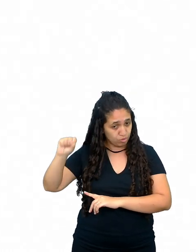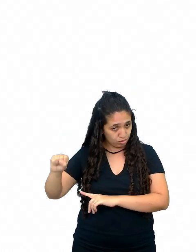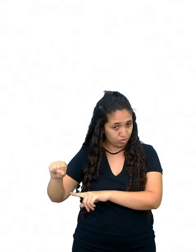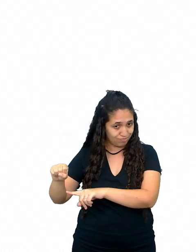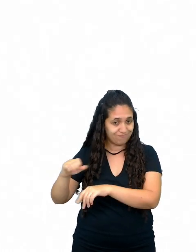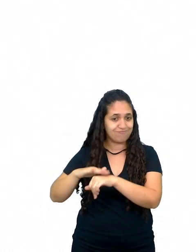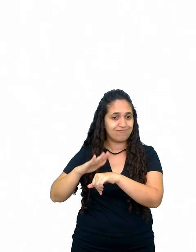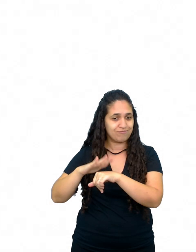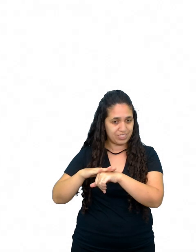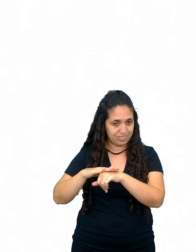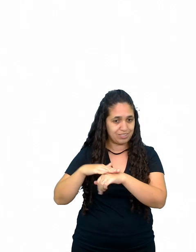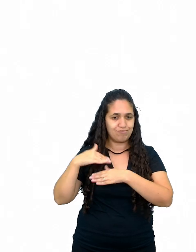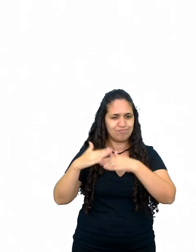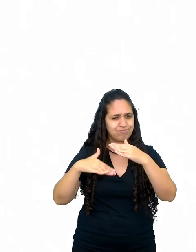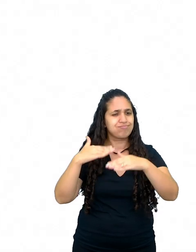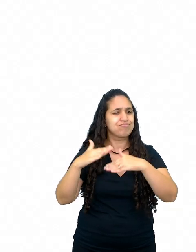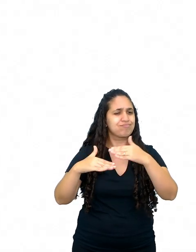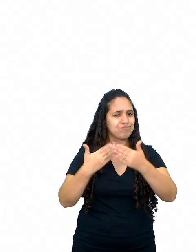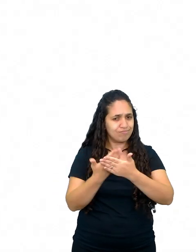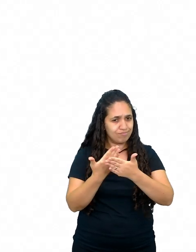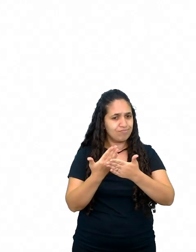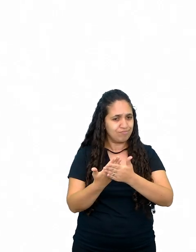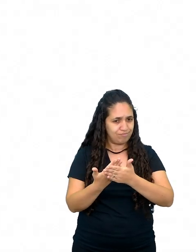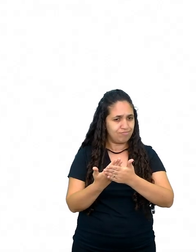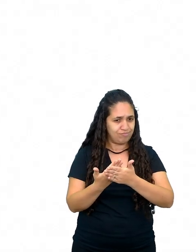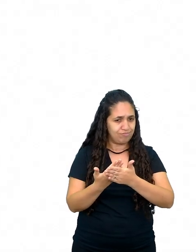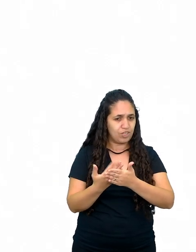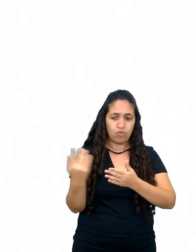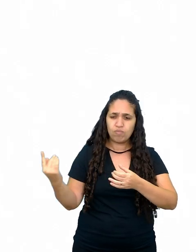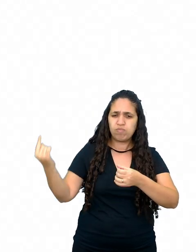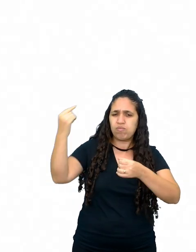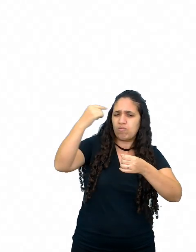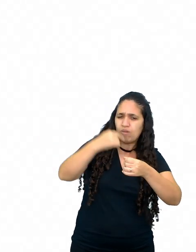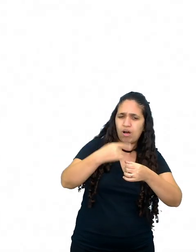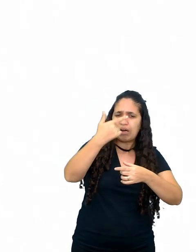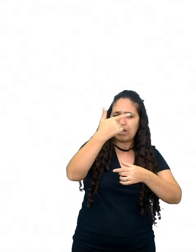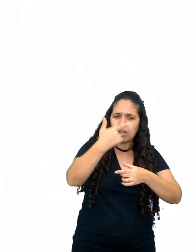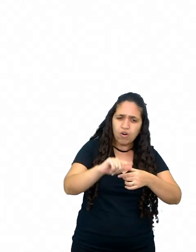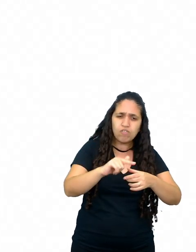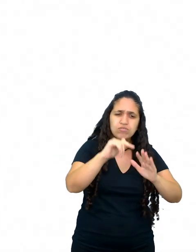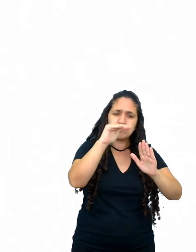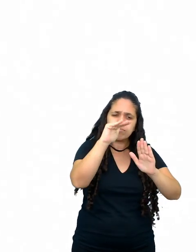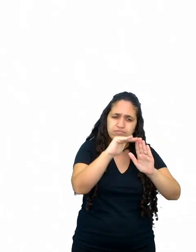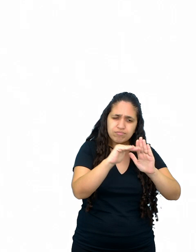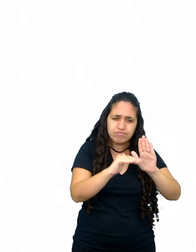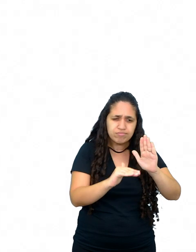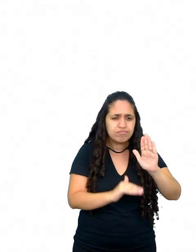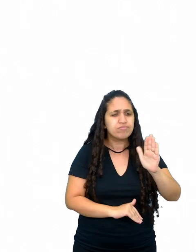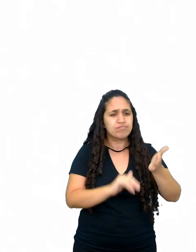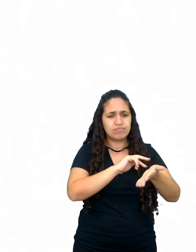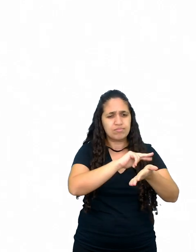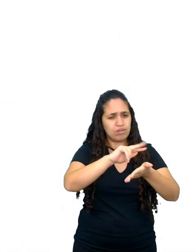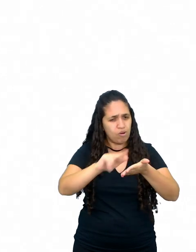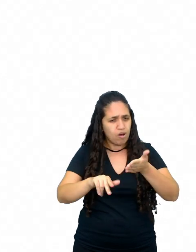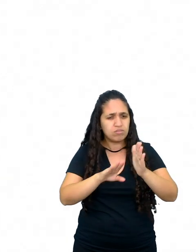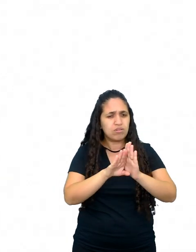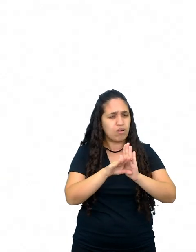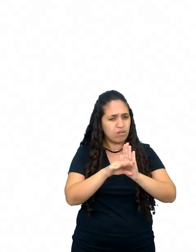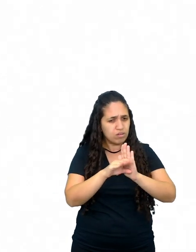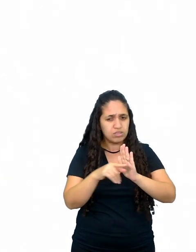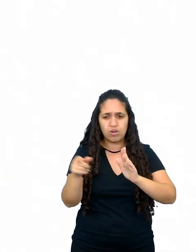de etapa, tá? Então, a gente vai rever um pouco daquilo que foi falado,